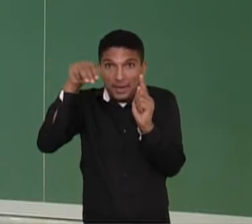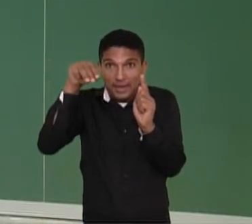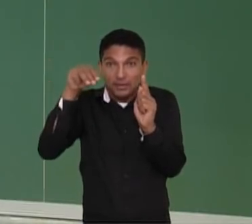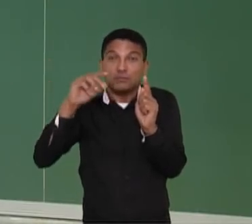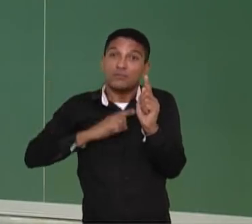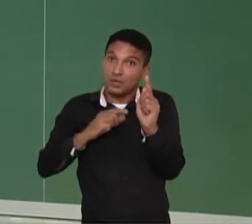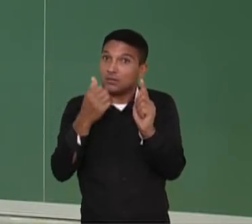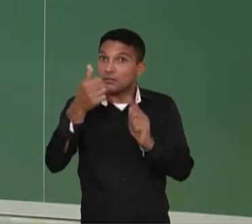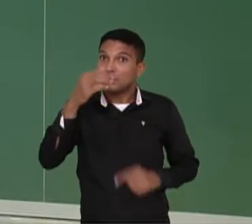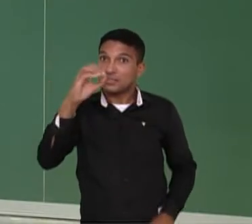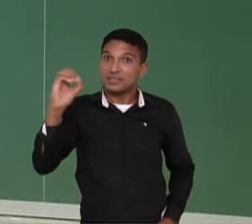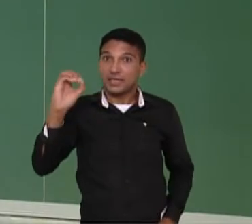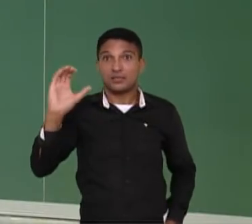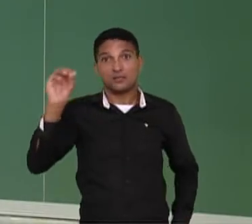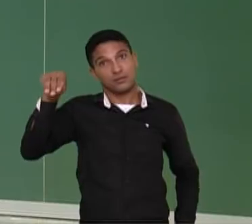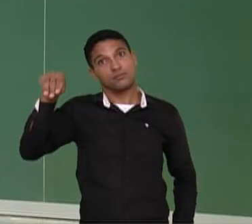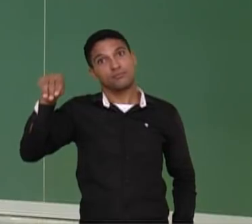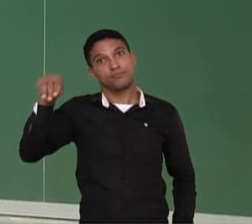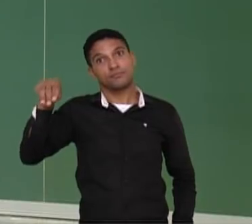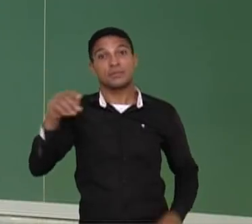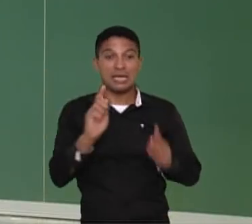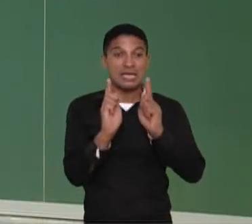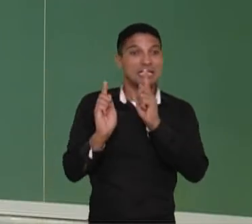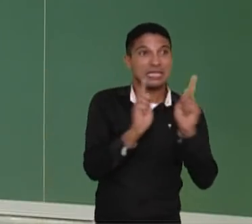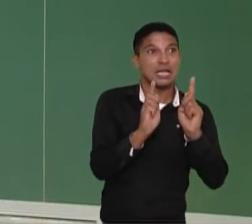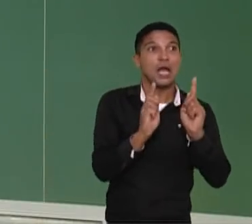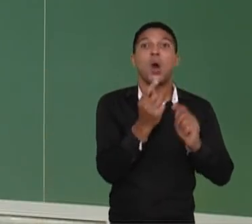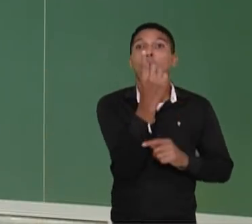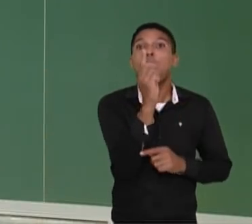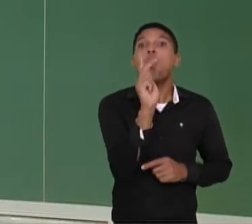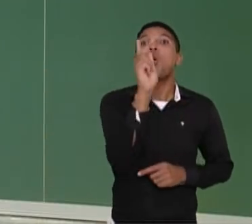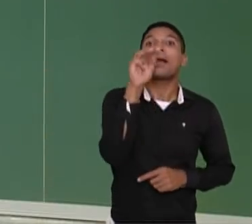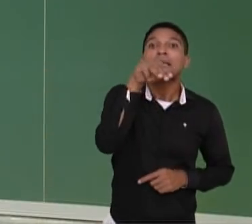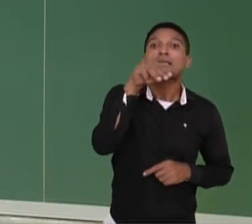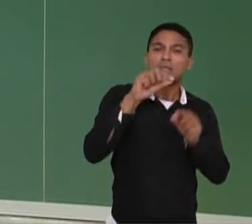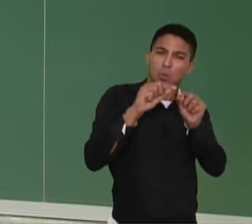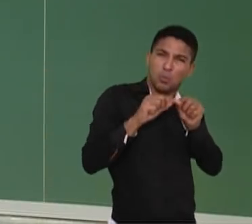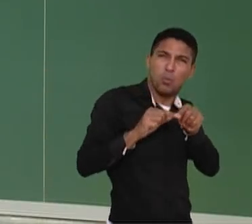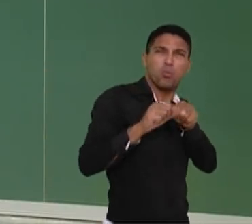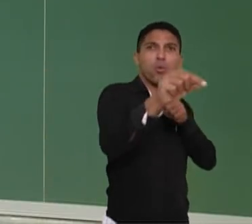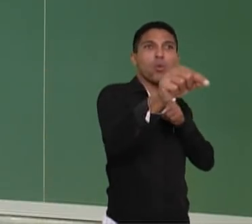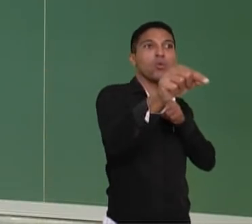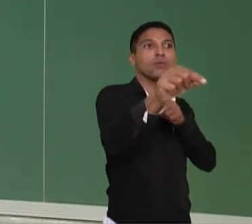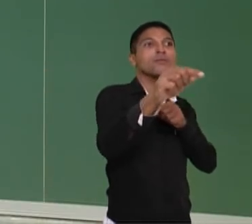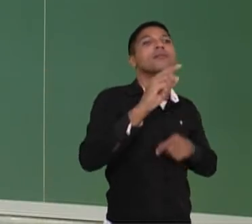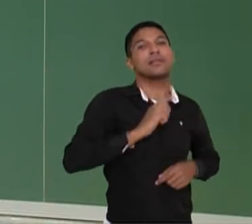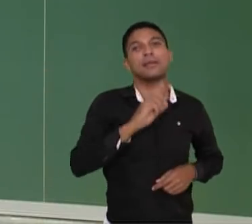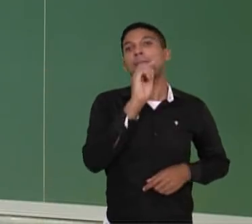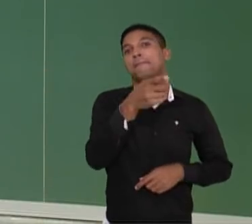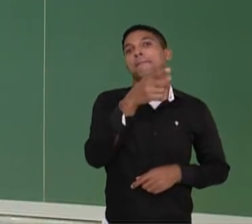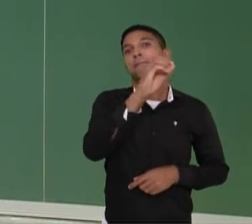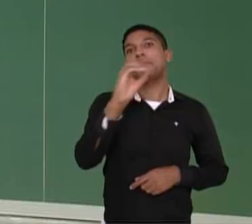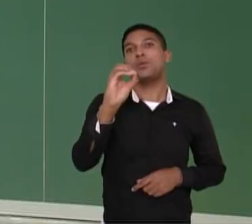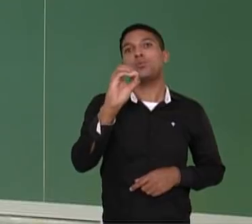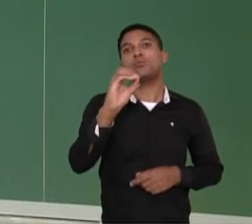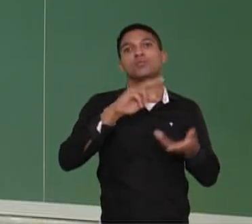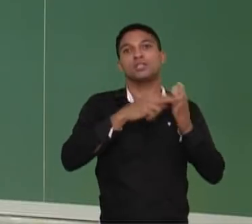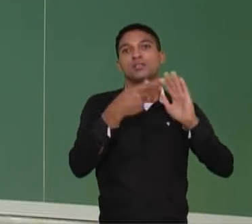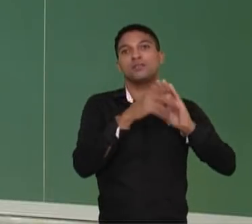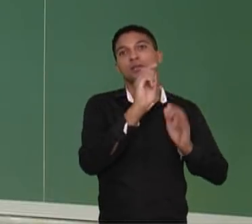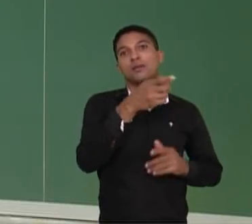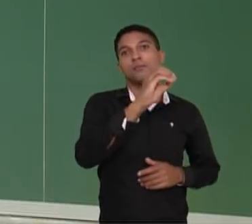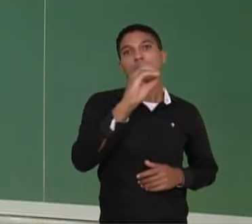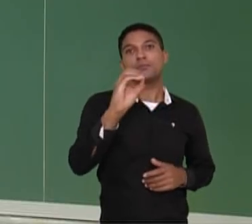por isso eu faço essa multiplicação. Só que agora, eu preciso voltar de centímetro para